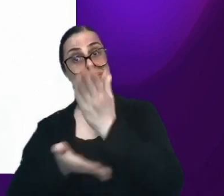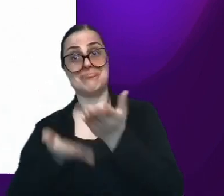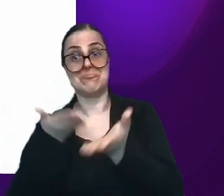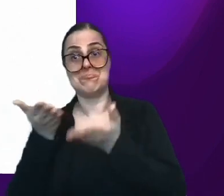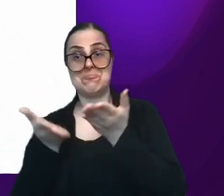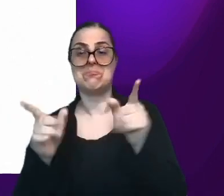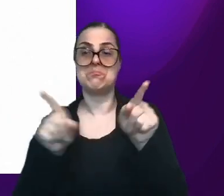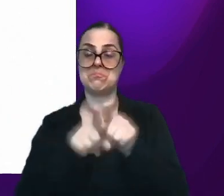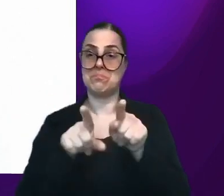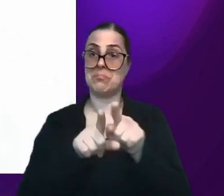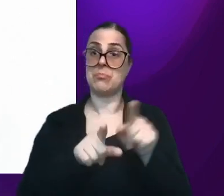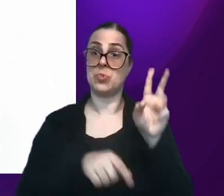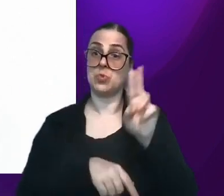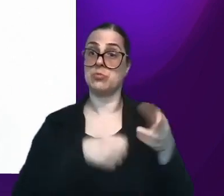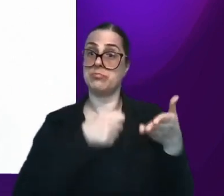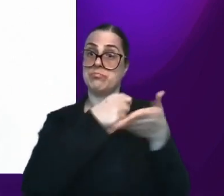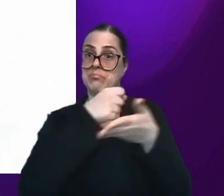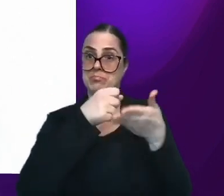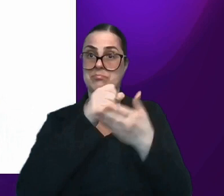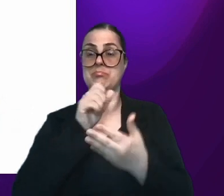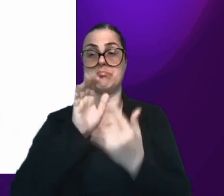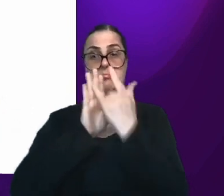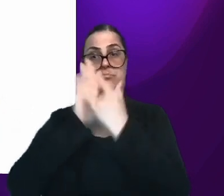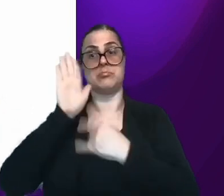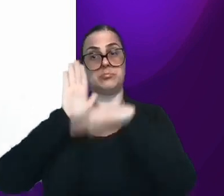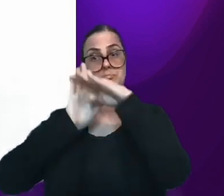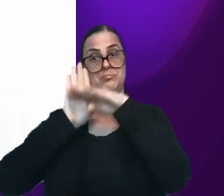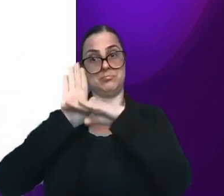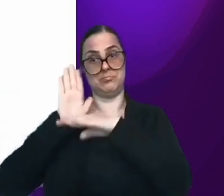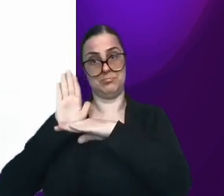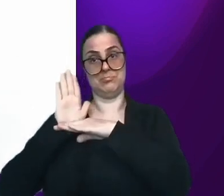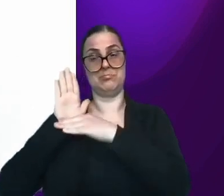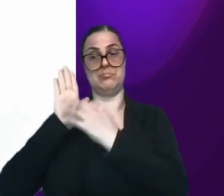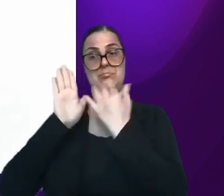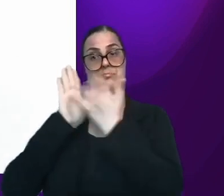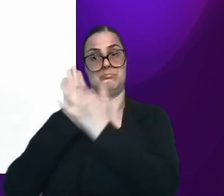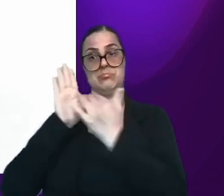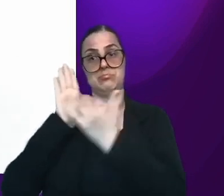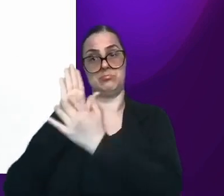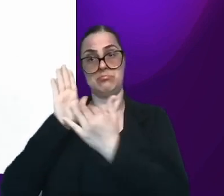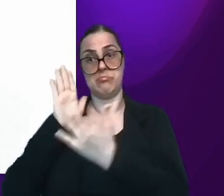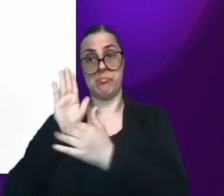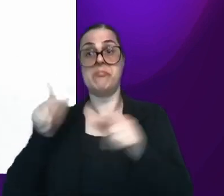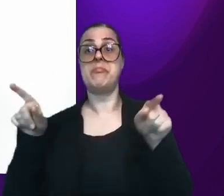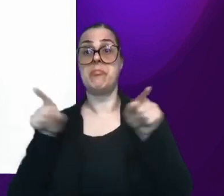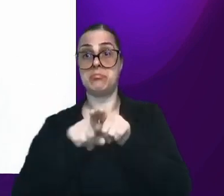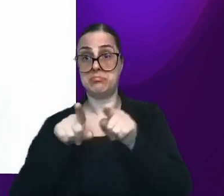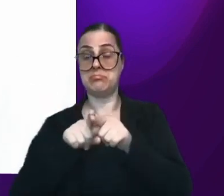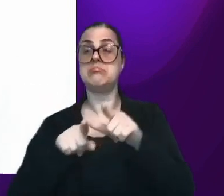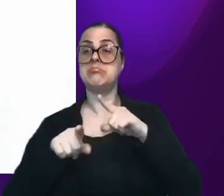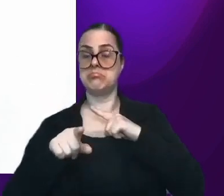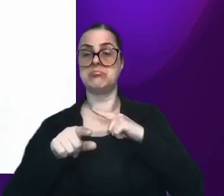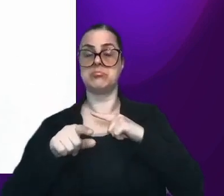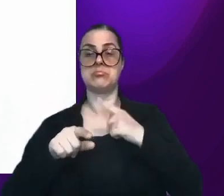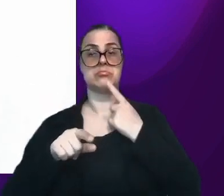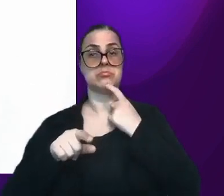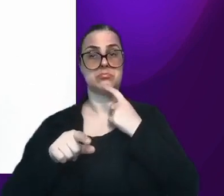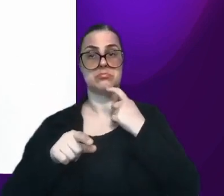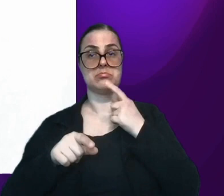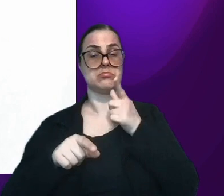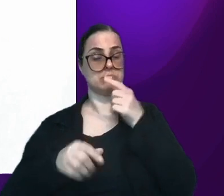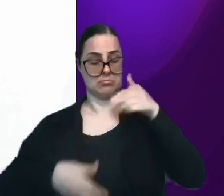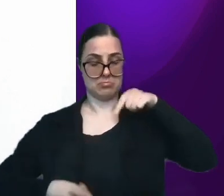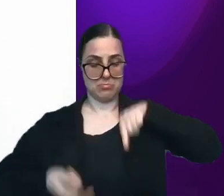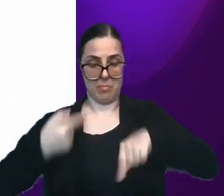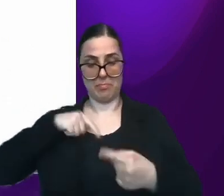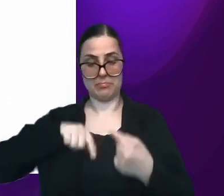se embasado aí nesse protocolo. Então, os pacientes com instabilidade hemodinâmica seriam reservados à terapia